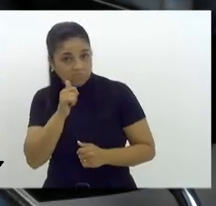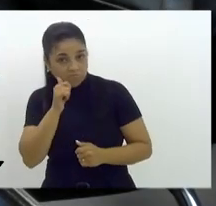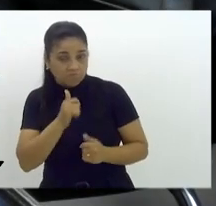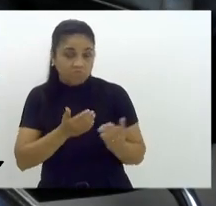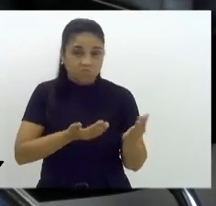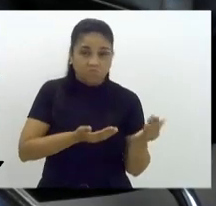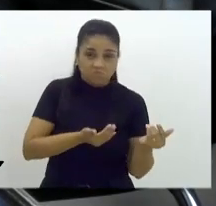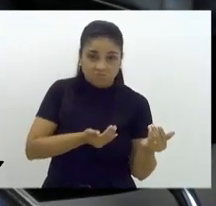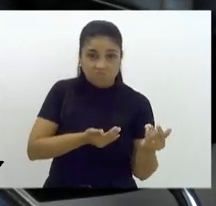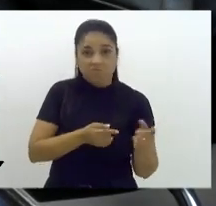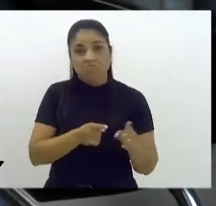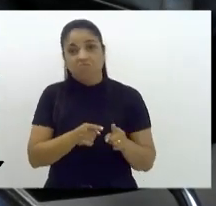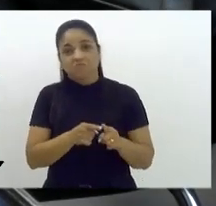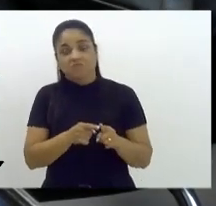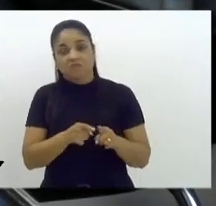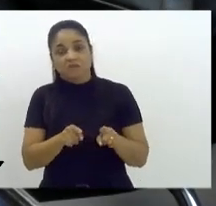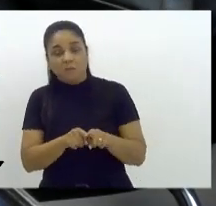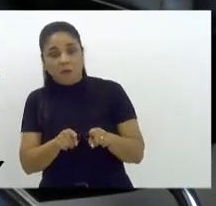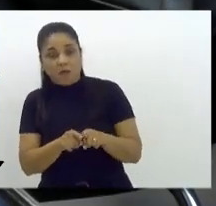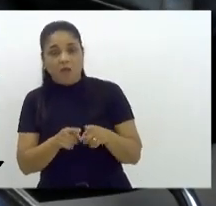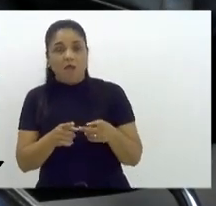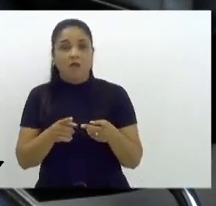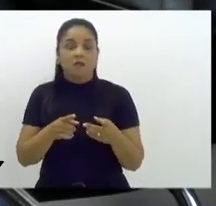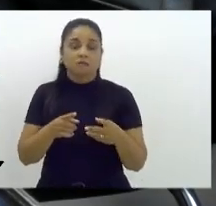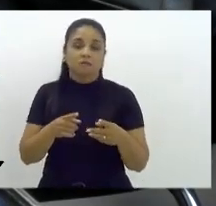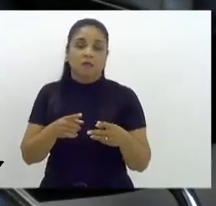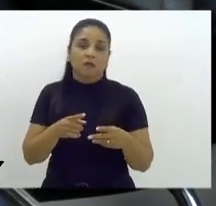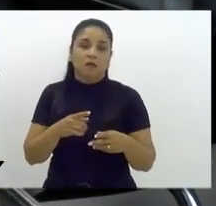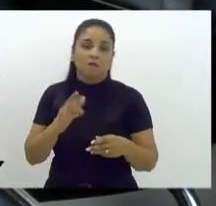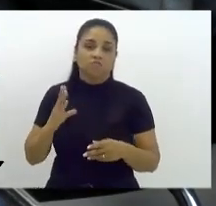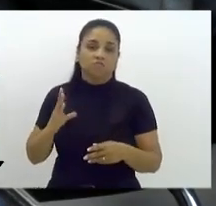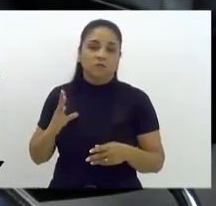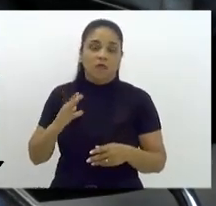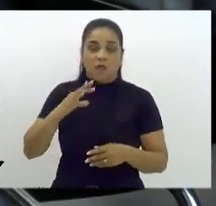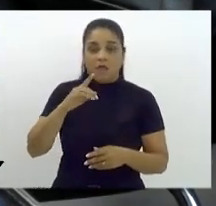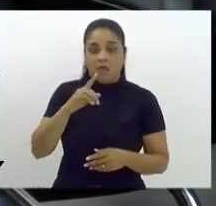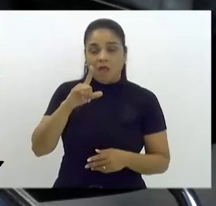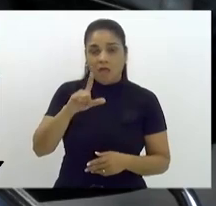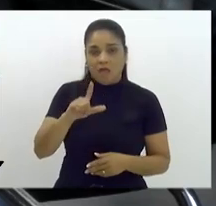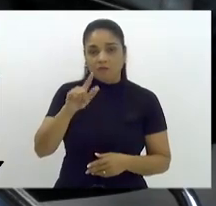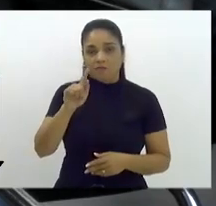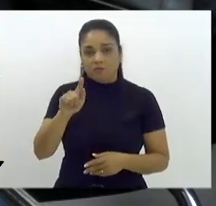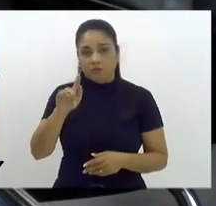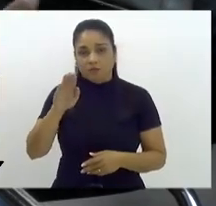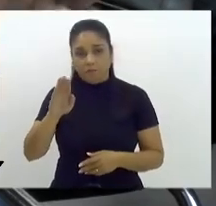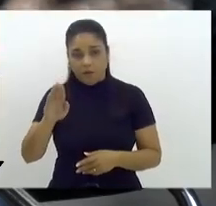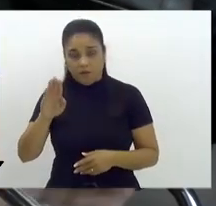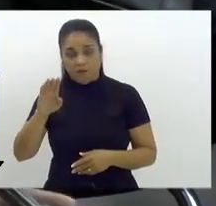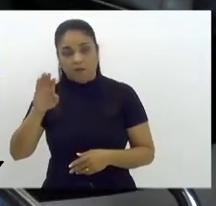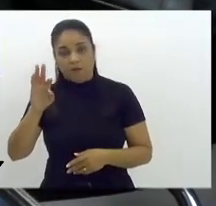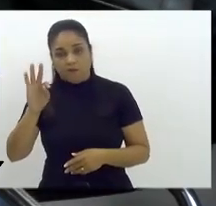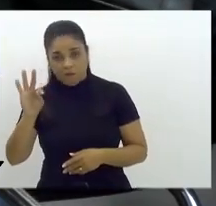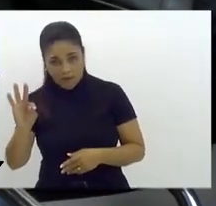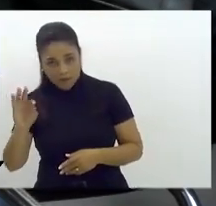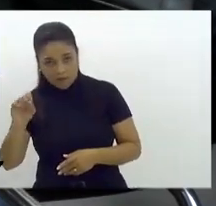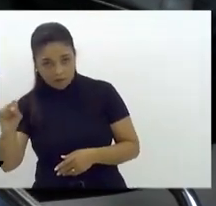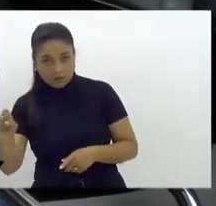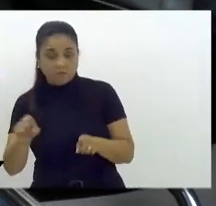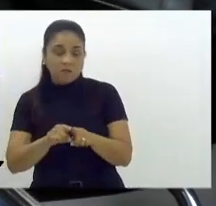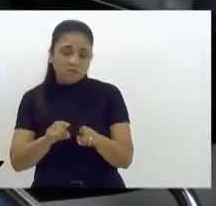meninas seja do ponto de vista das lgbts ou de qualquer temática do ponto de vista mesmo da polarização